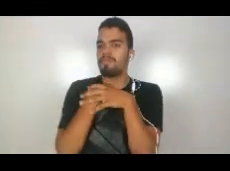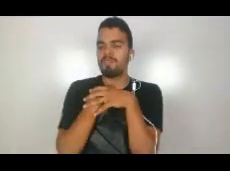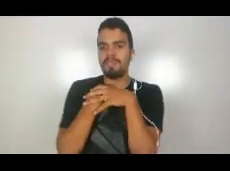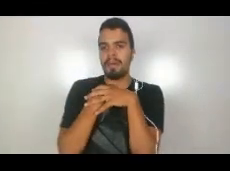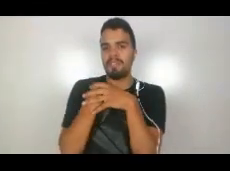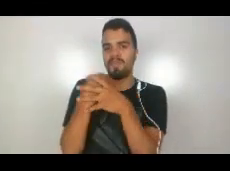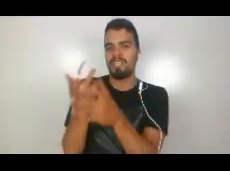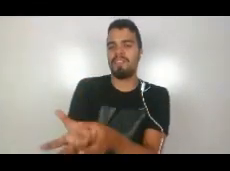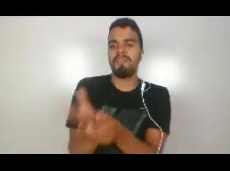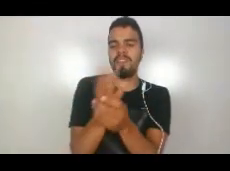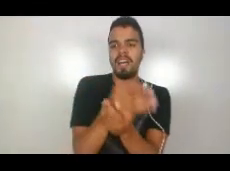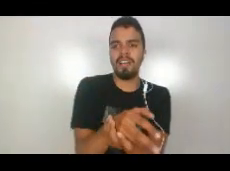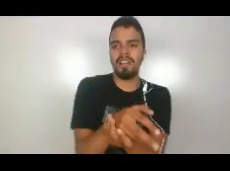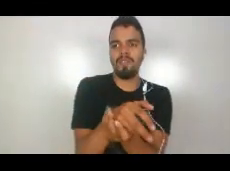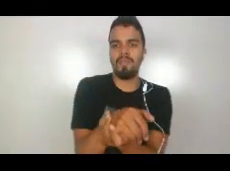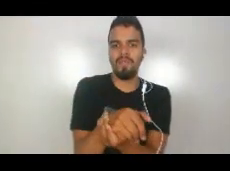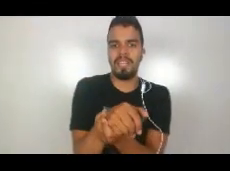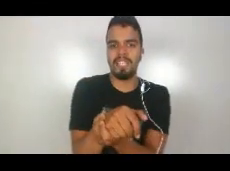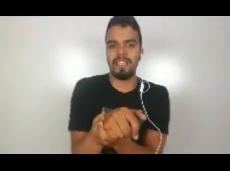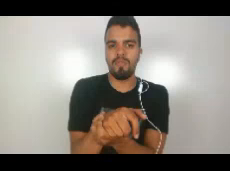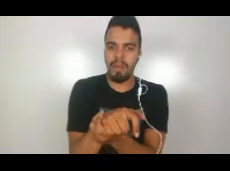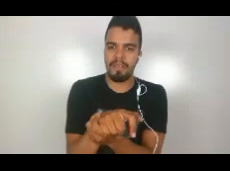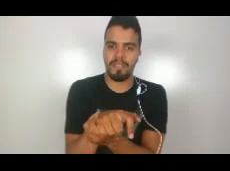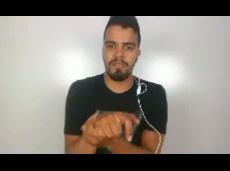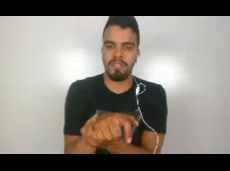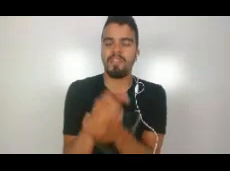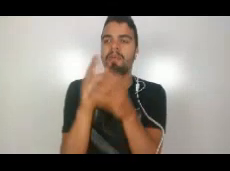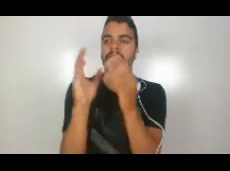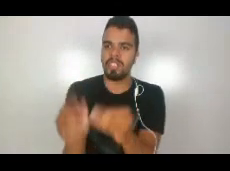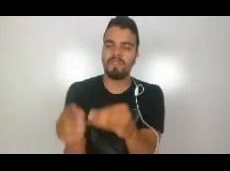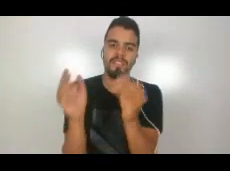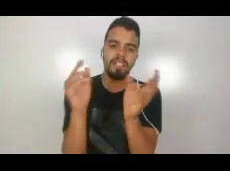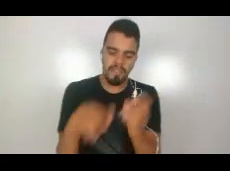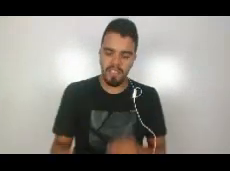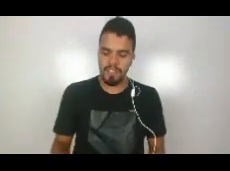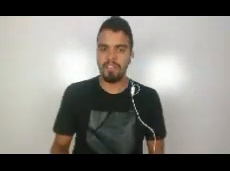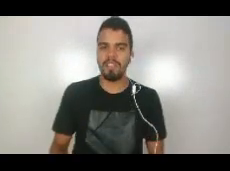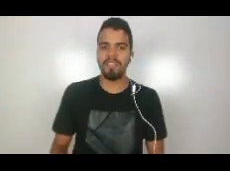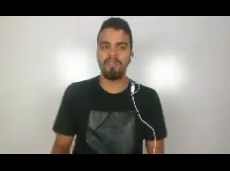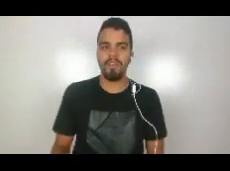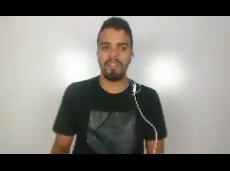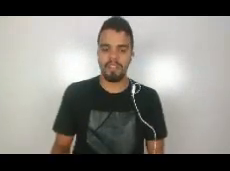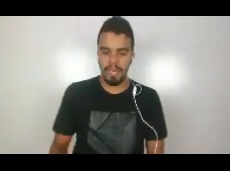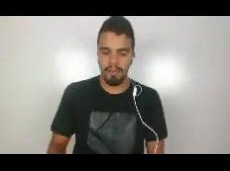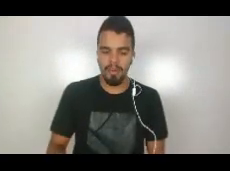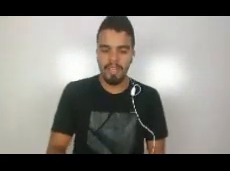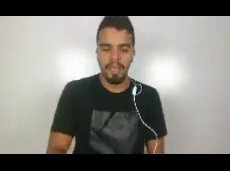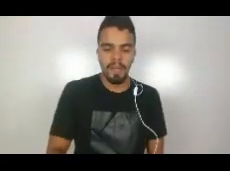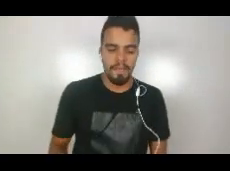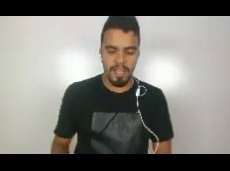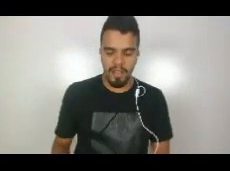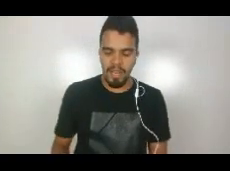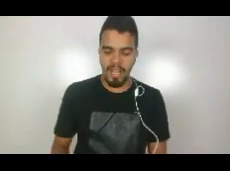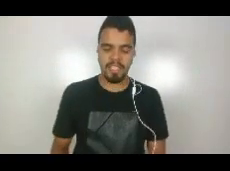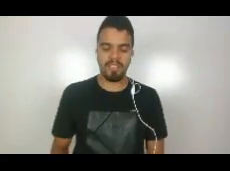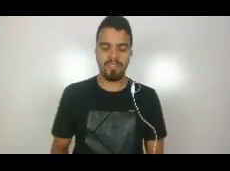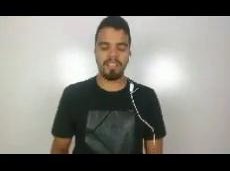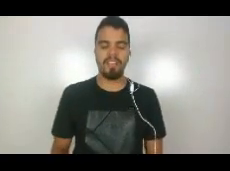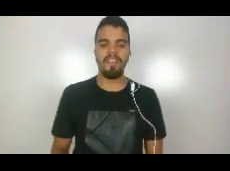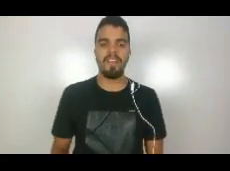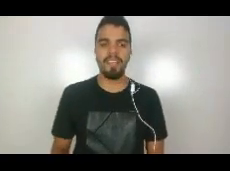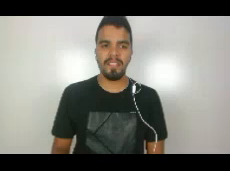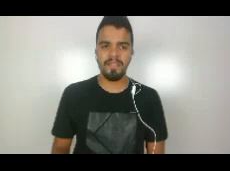não teremos como saber se você não enviar o link no AVA. Então, é importante que você envie o link no AVA, tá bom? Então, aqui